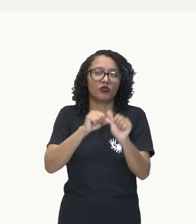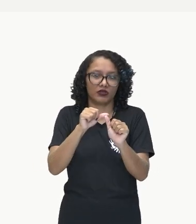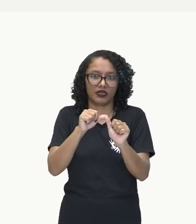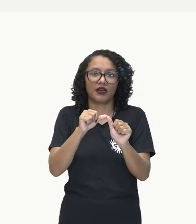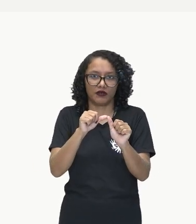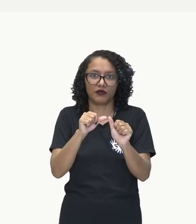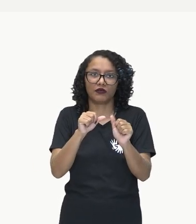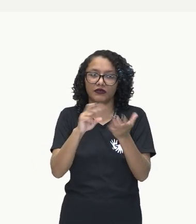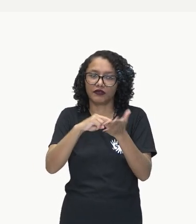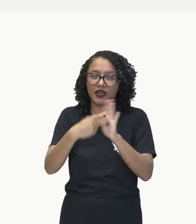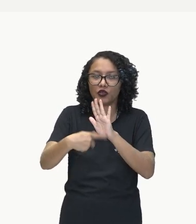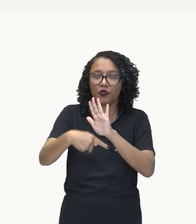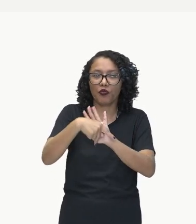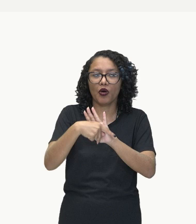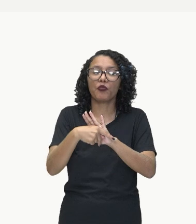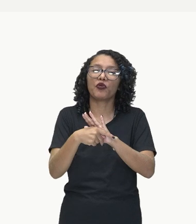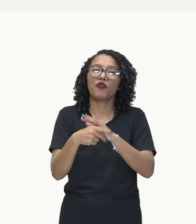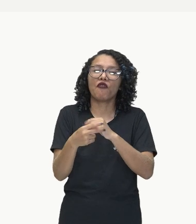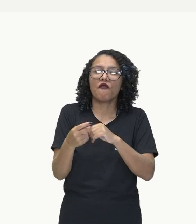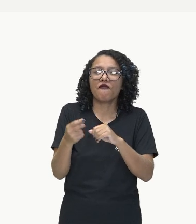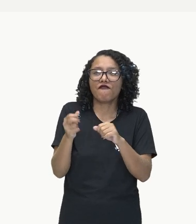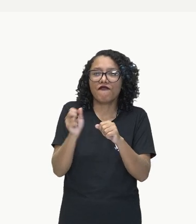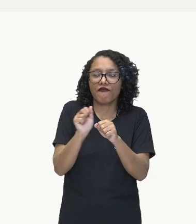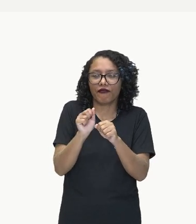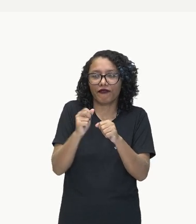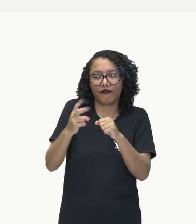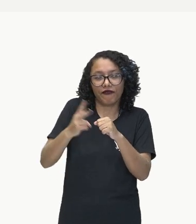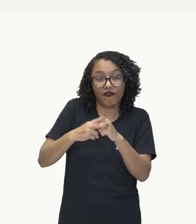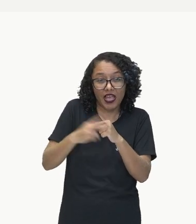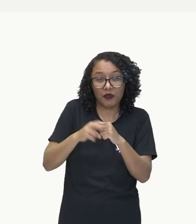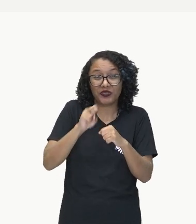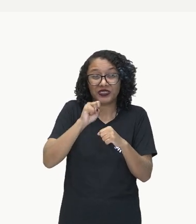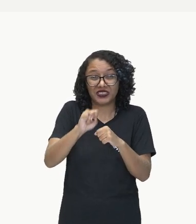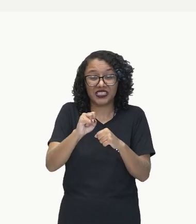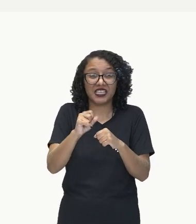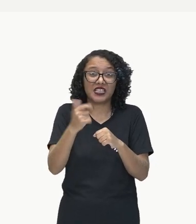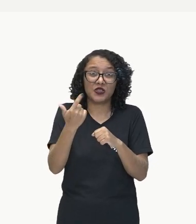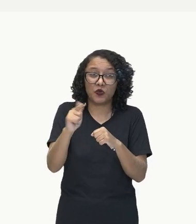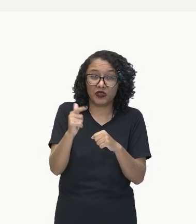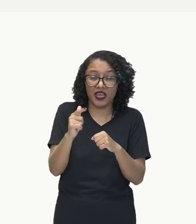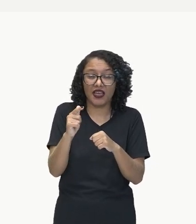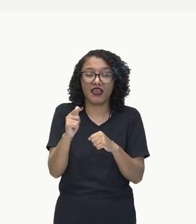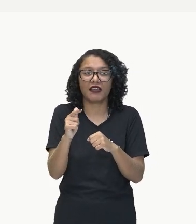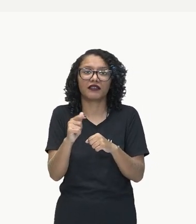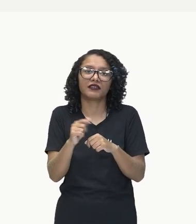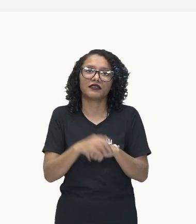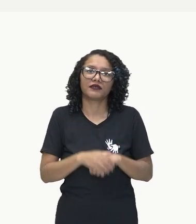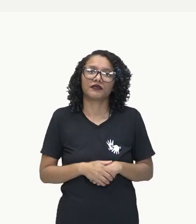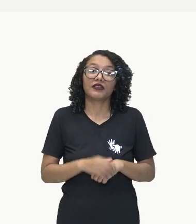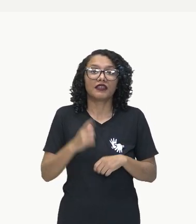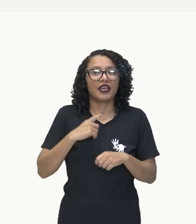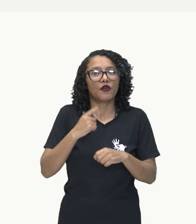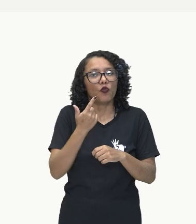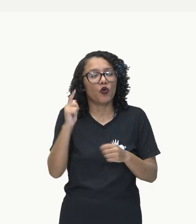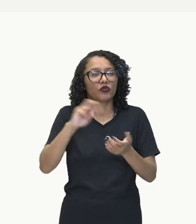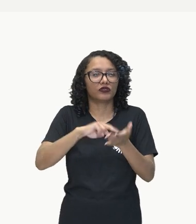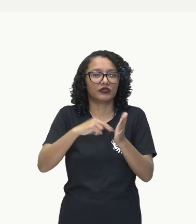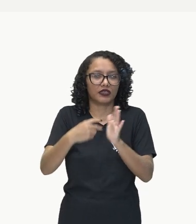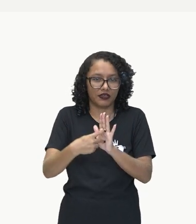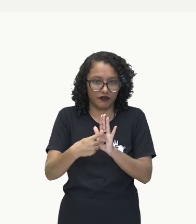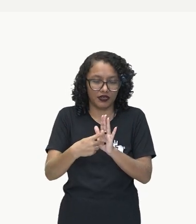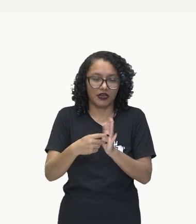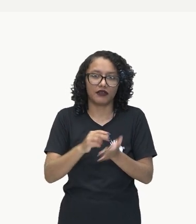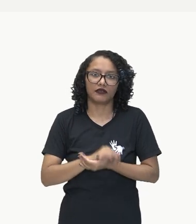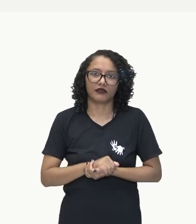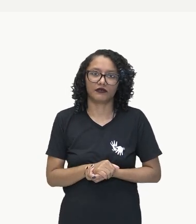entra. Quando eu adiciono o advérbio de negação, o não, eu modifico completamente o sentido dessa sentença, o que o